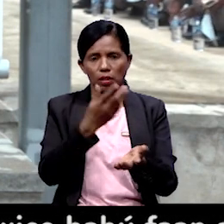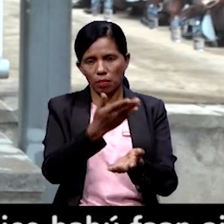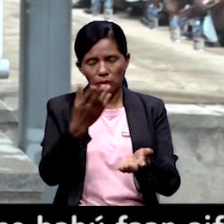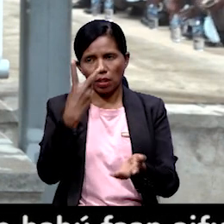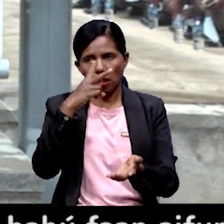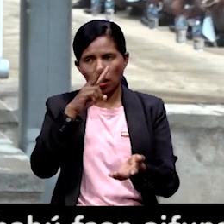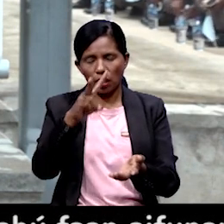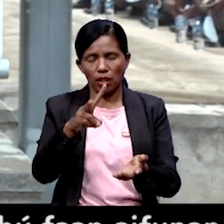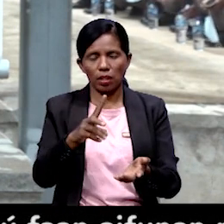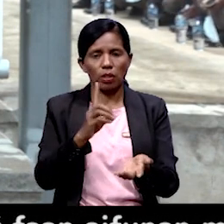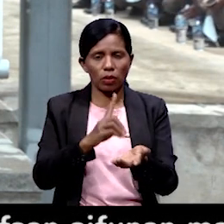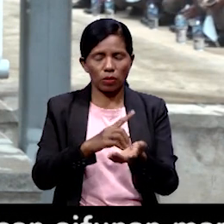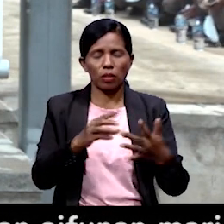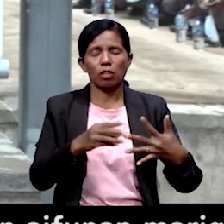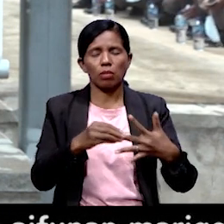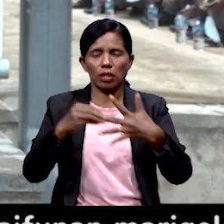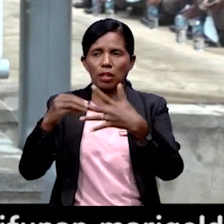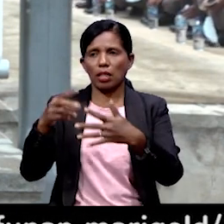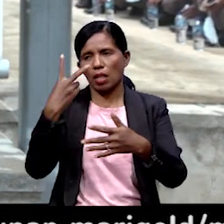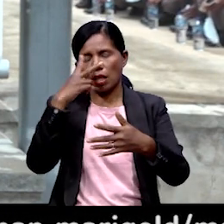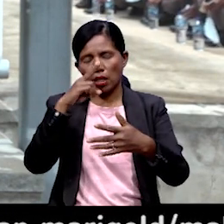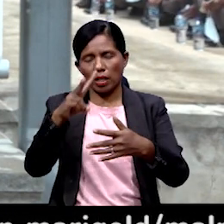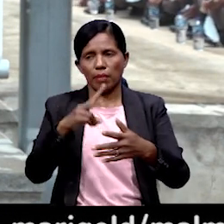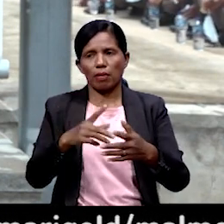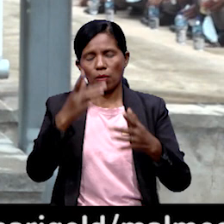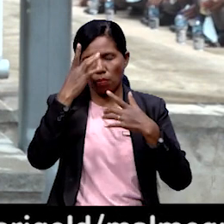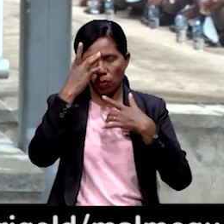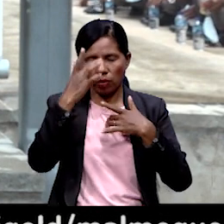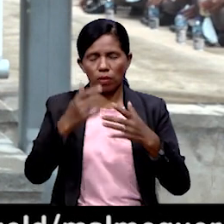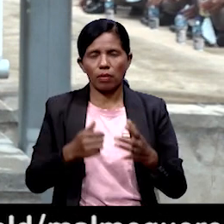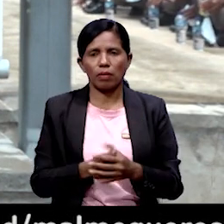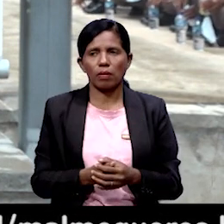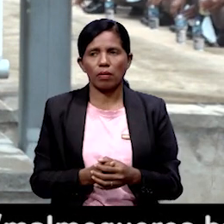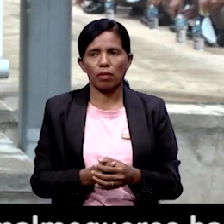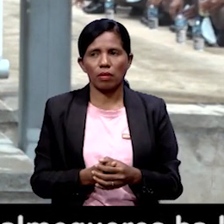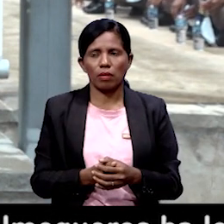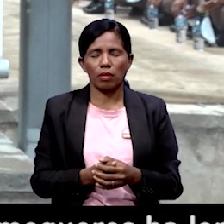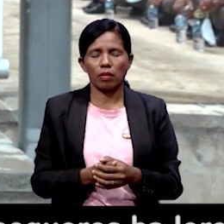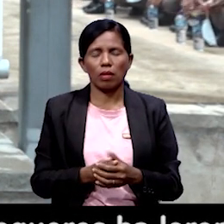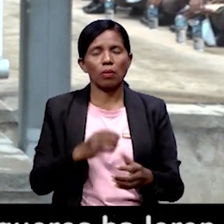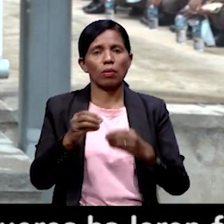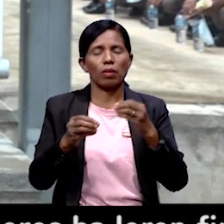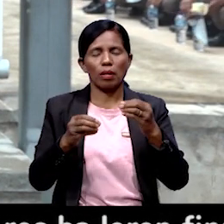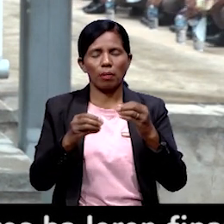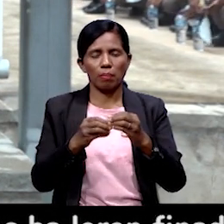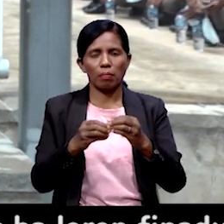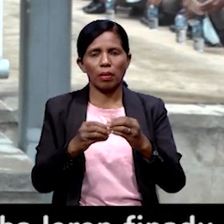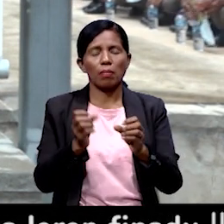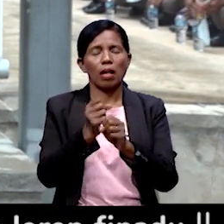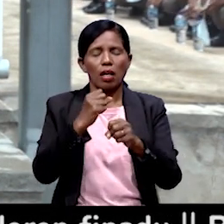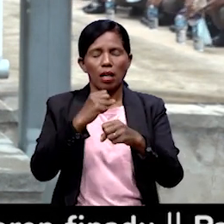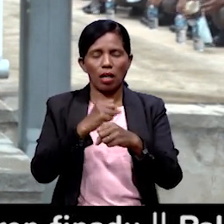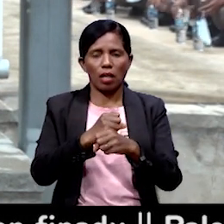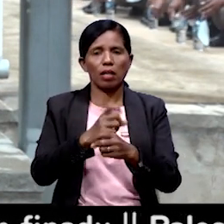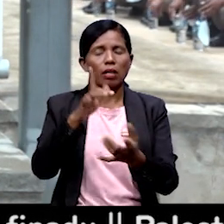ia doutor especialista fokali upaya STI infeção, transmissão, relação sexual ini. E a minha tene kata força